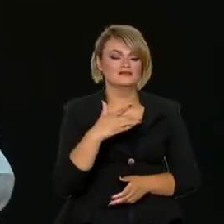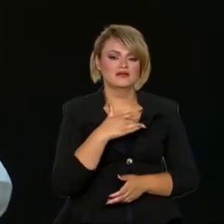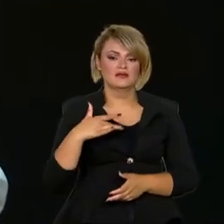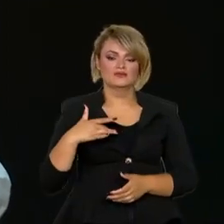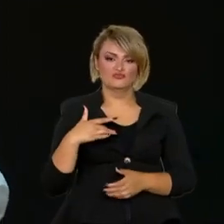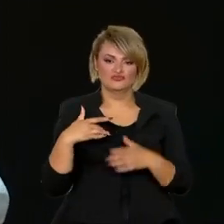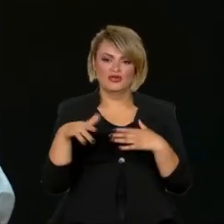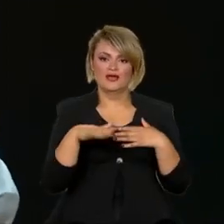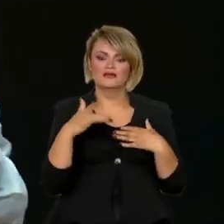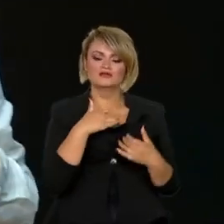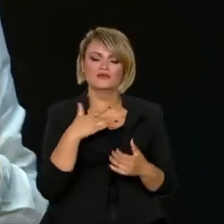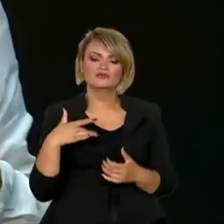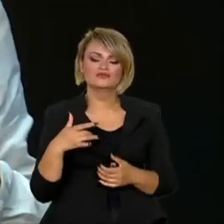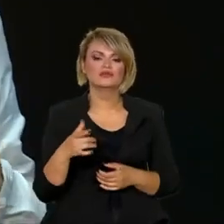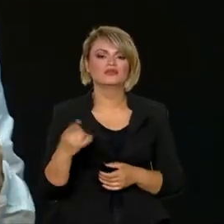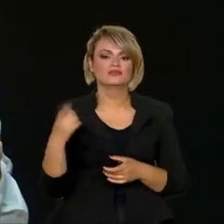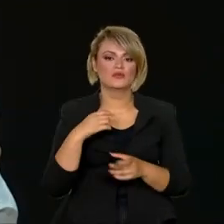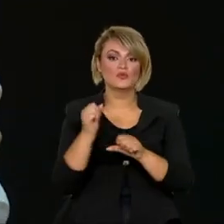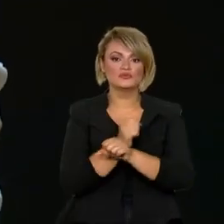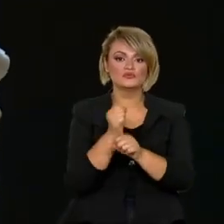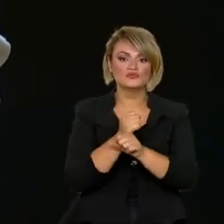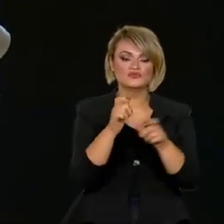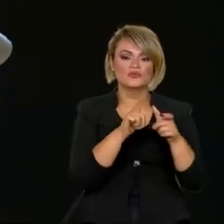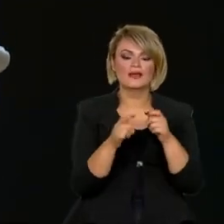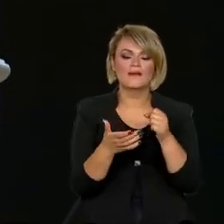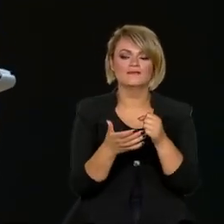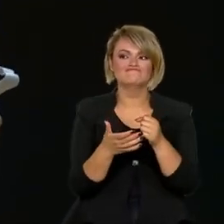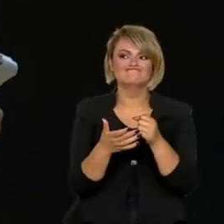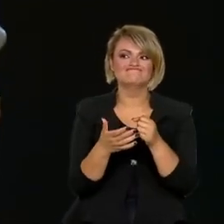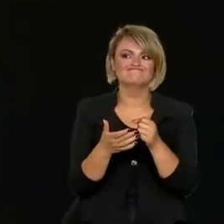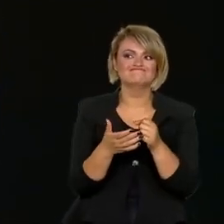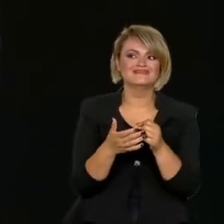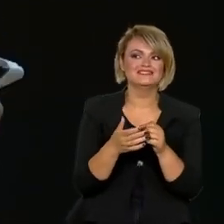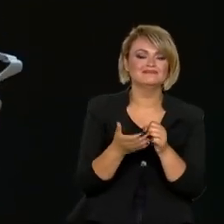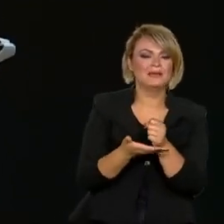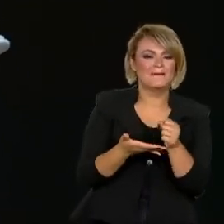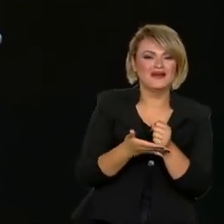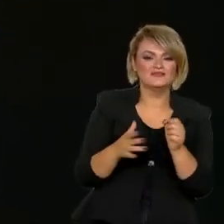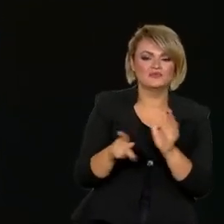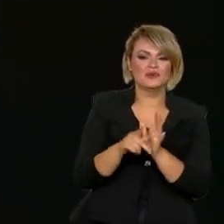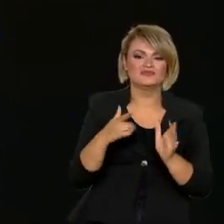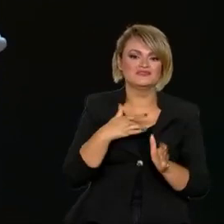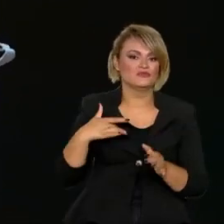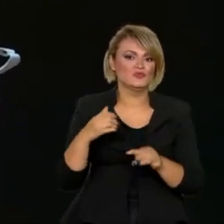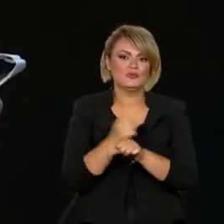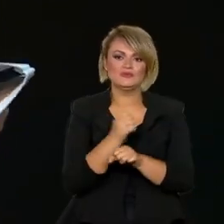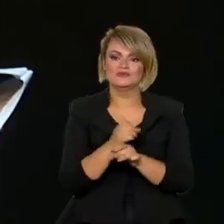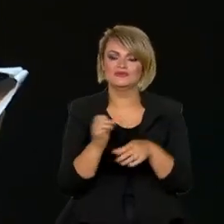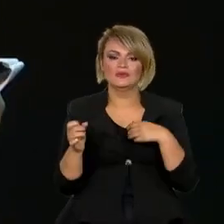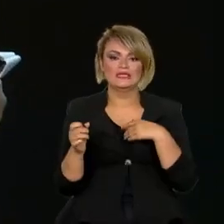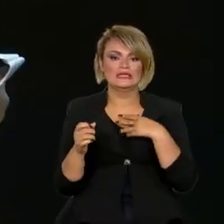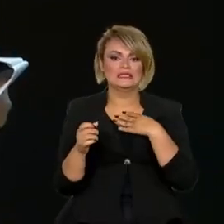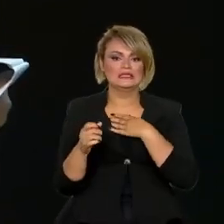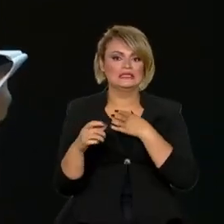temos obras de unidades básicas de saúde paralisadas em 13 municípios que serão retomadas